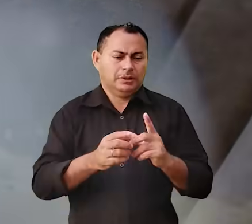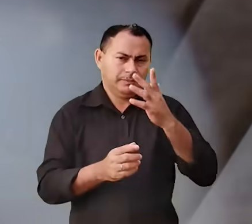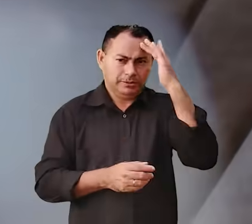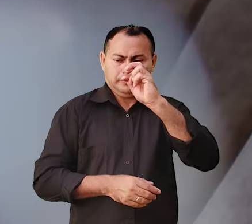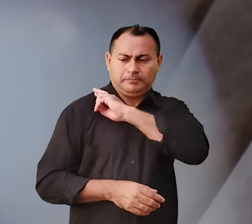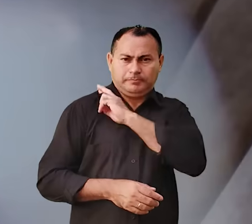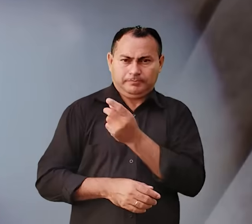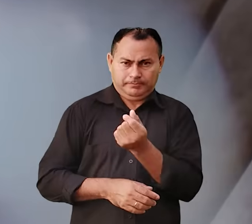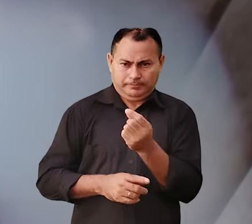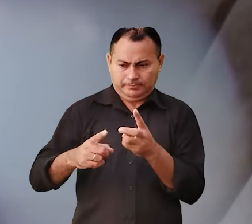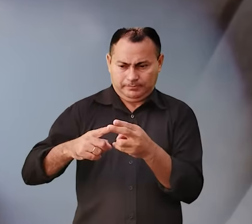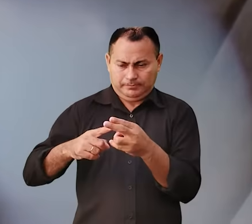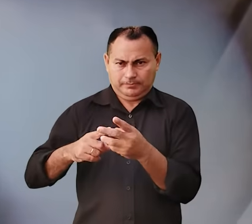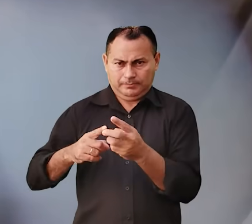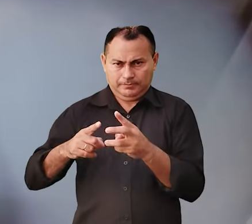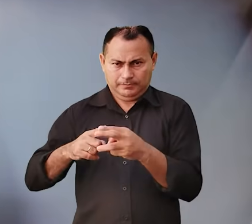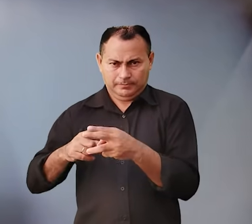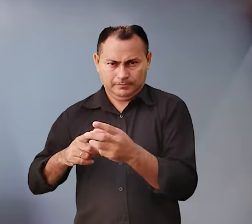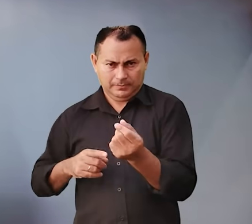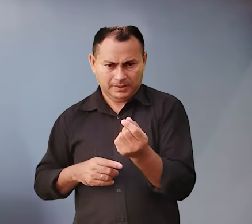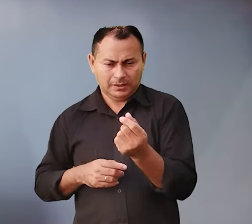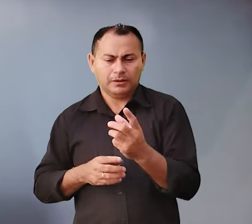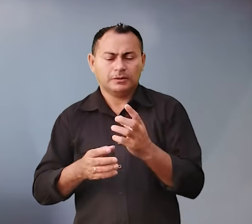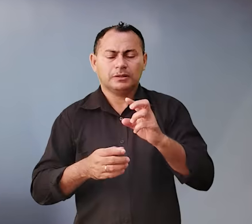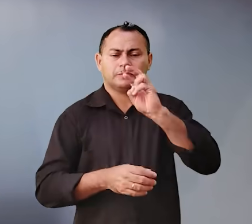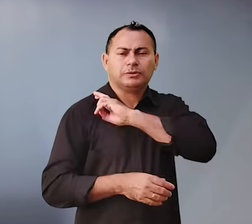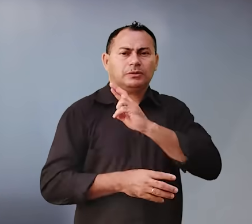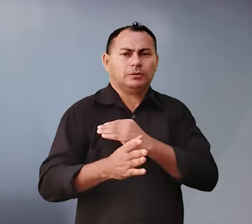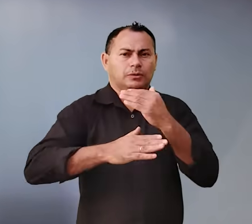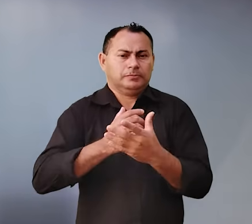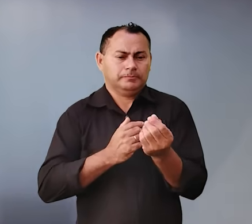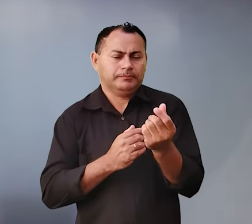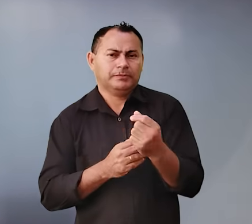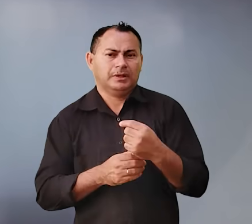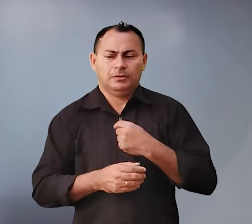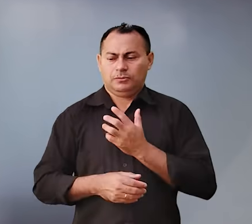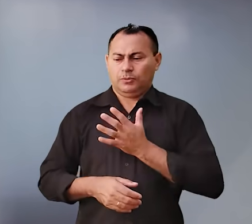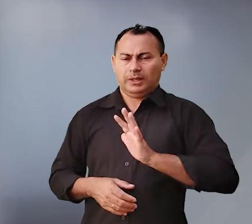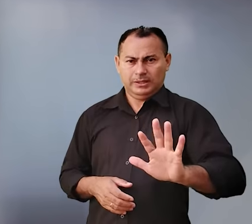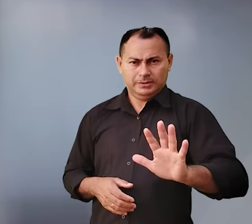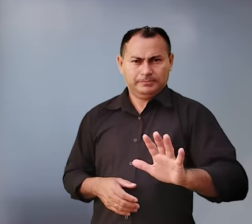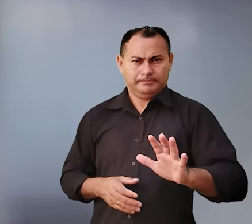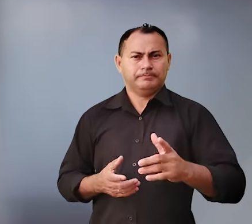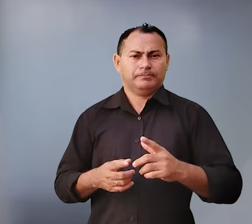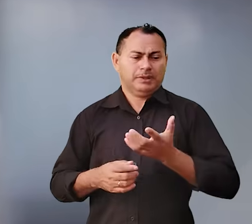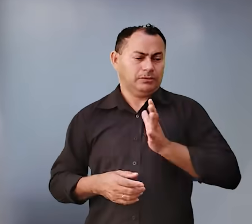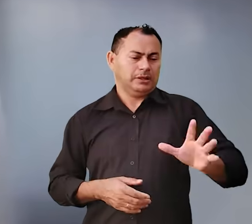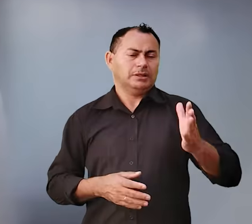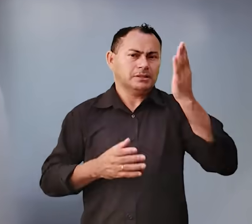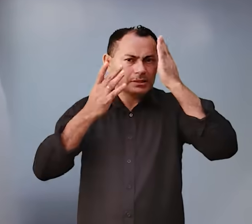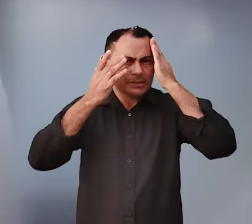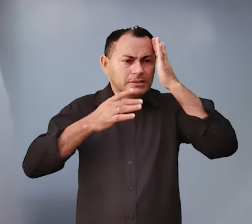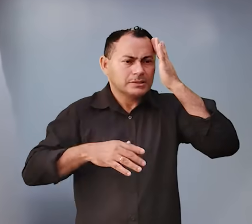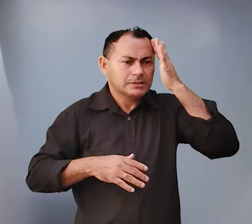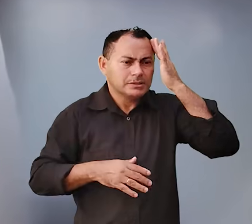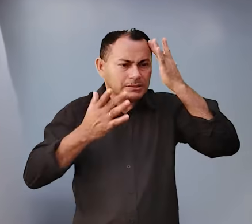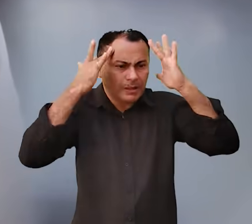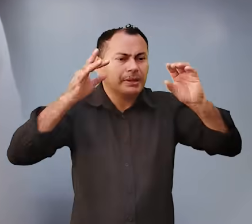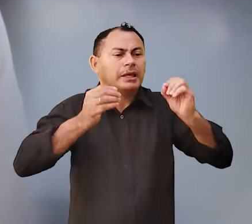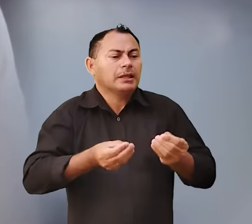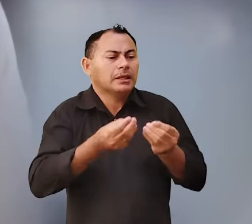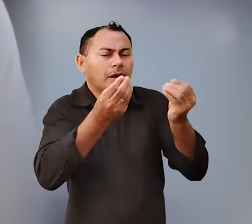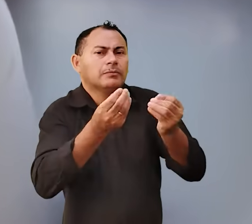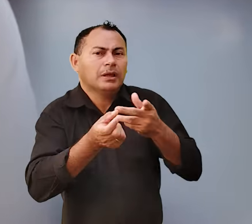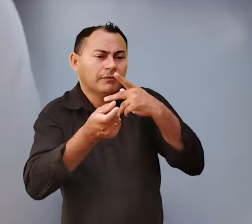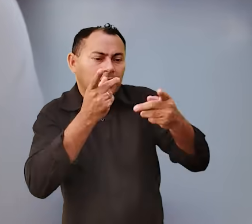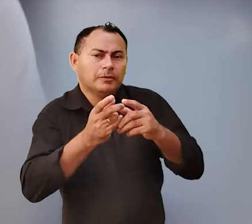o tesoureiro quis que eu tomasse conhecimento de toda a parte financeira da igreja. Eu me recusei. Eu não queria saber quem dava